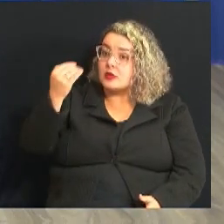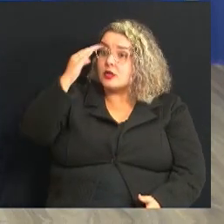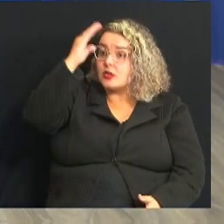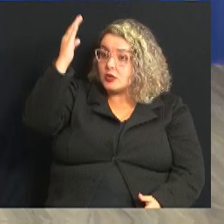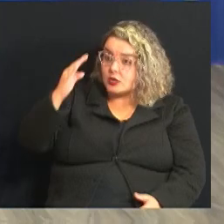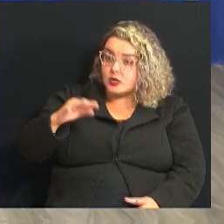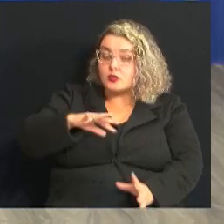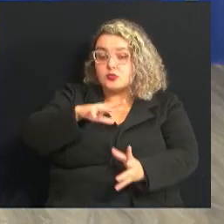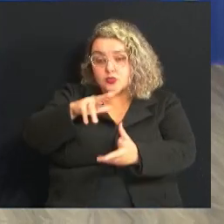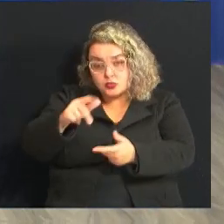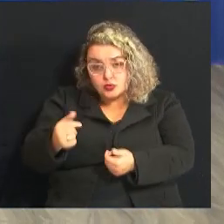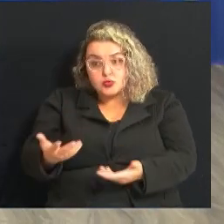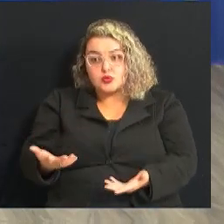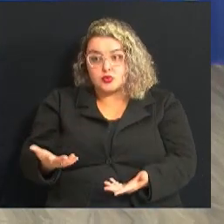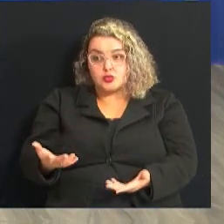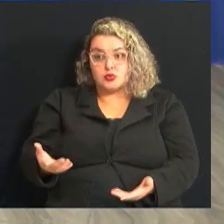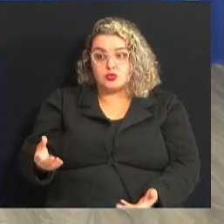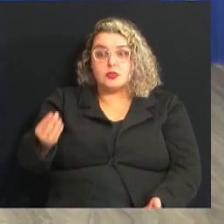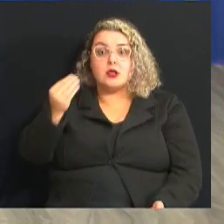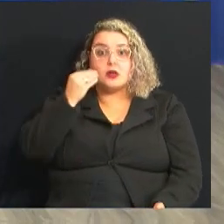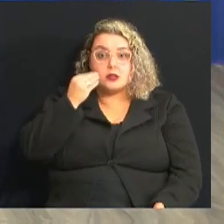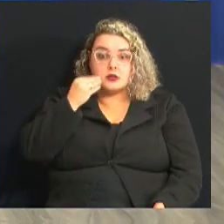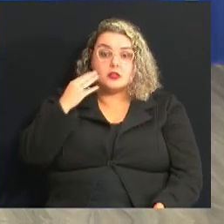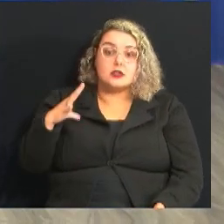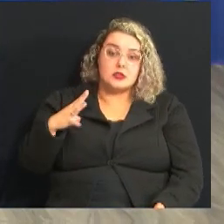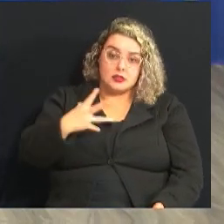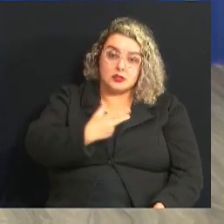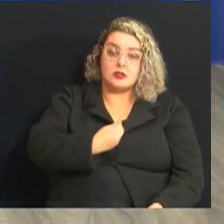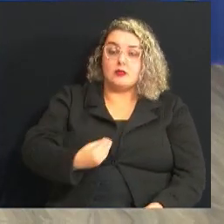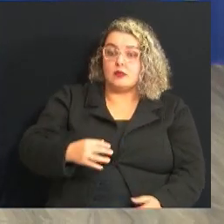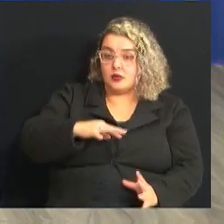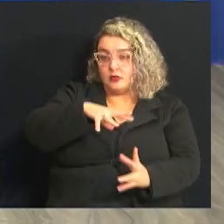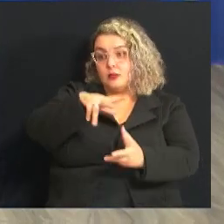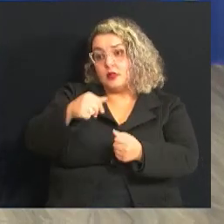mundial de tentar salvar o nosso planeta, né?